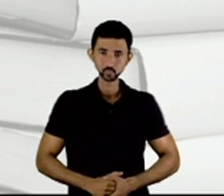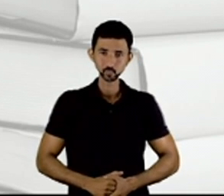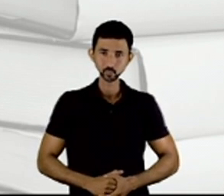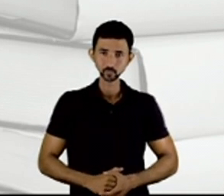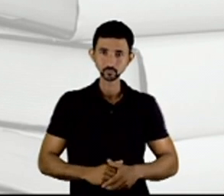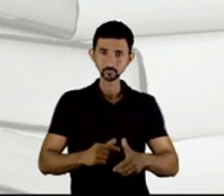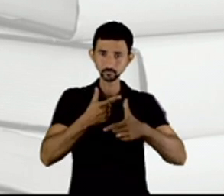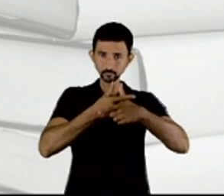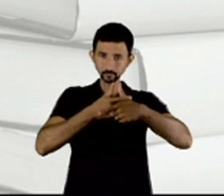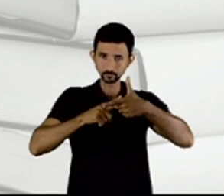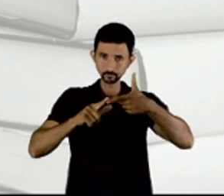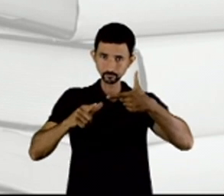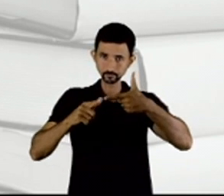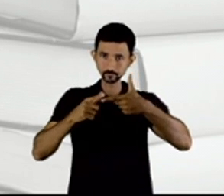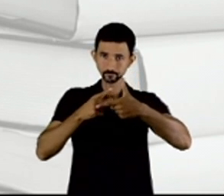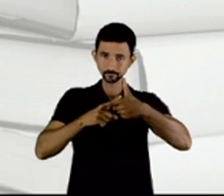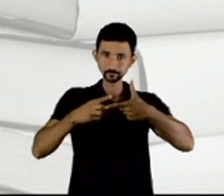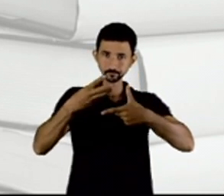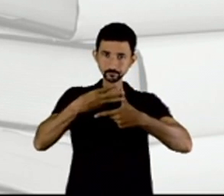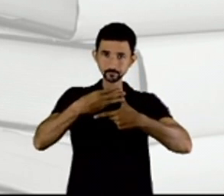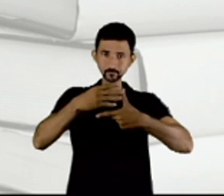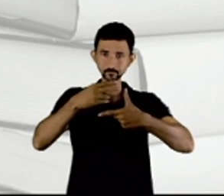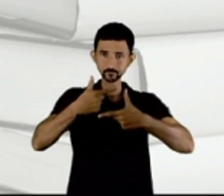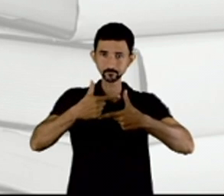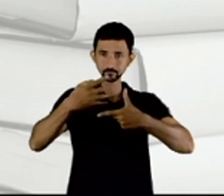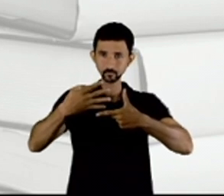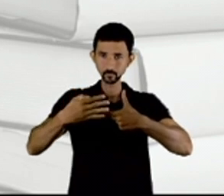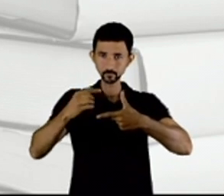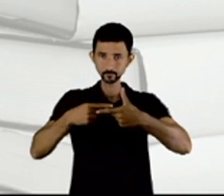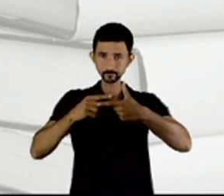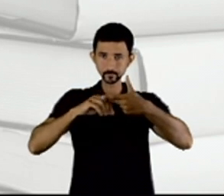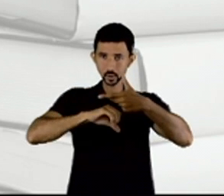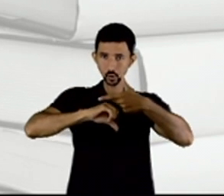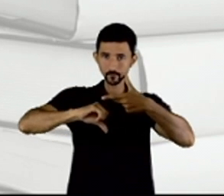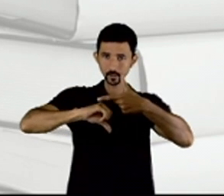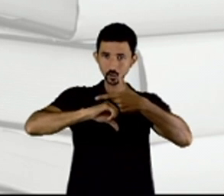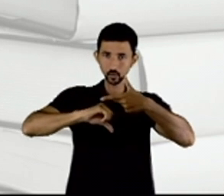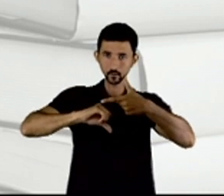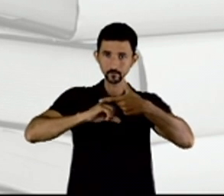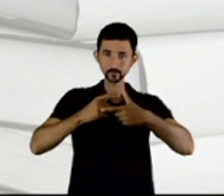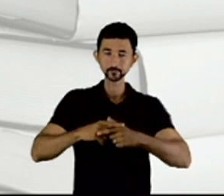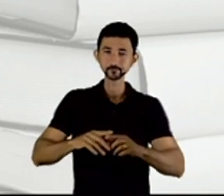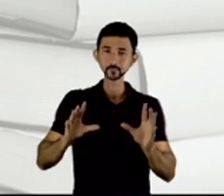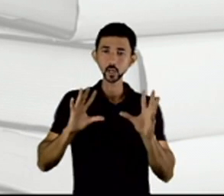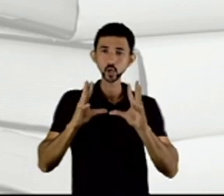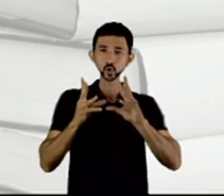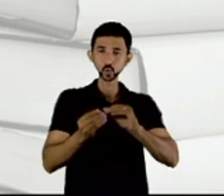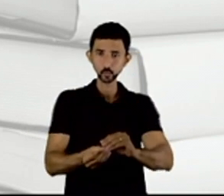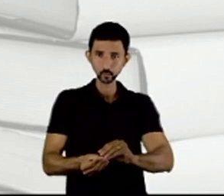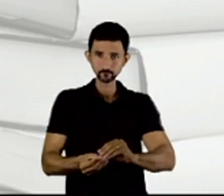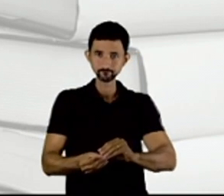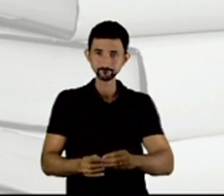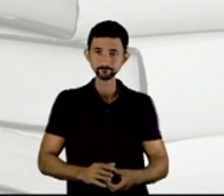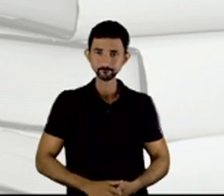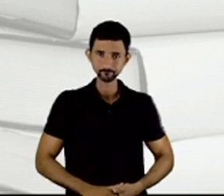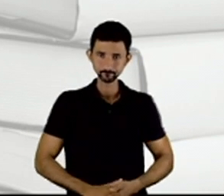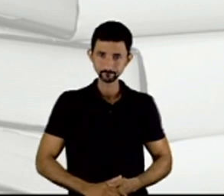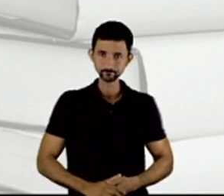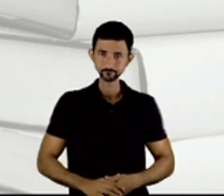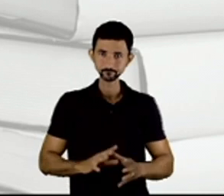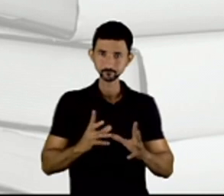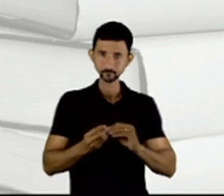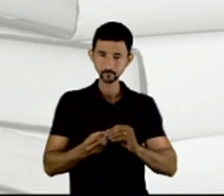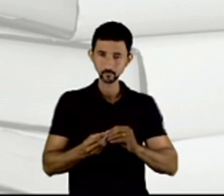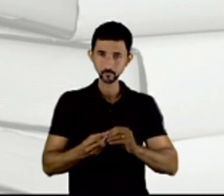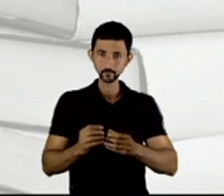que a gente divide o 324 por 99. Eu simplifiquei ali, certo? Por